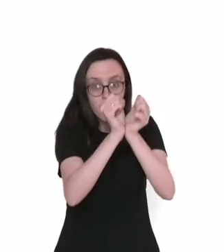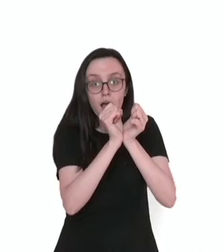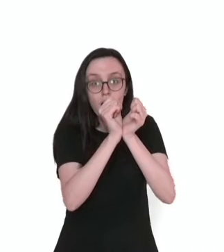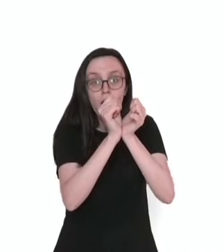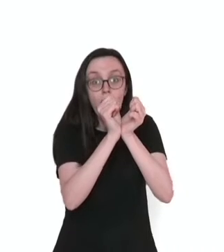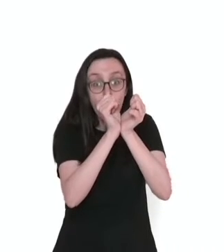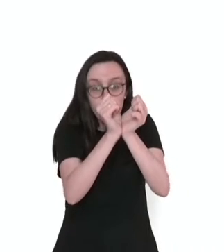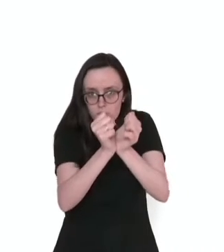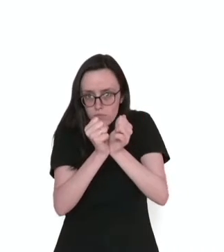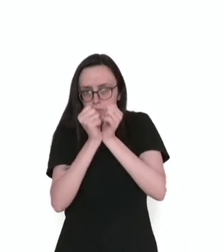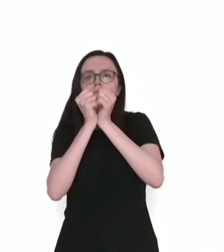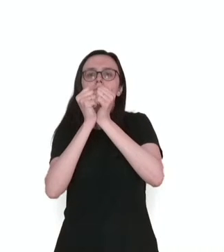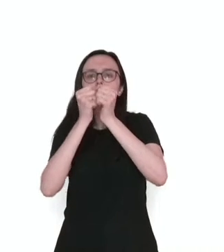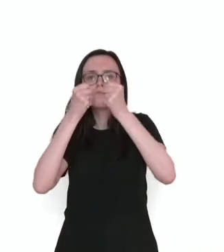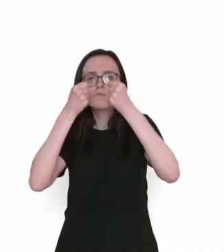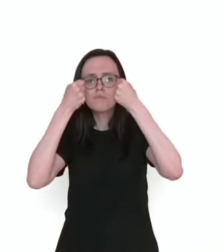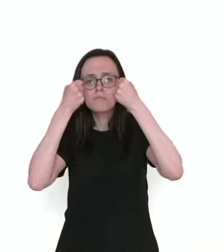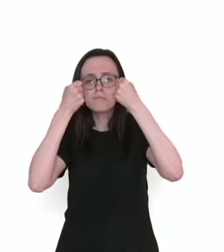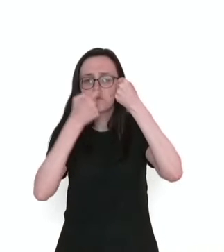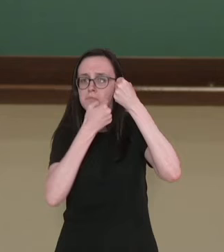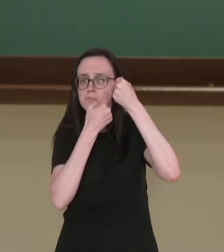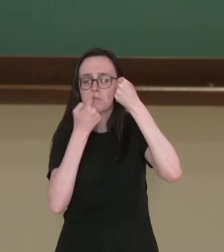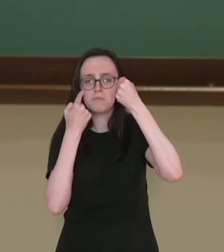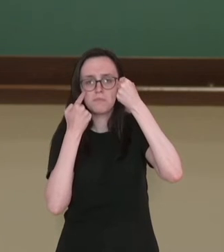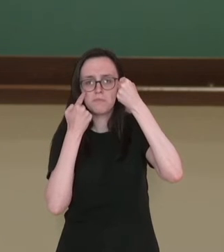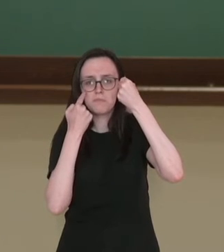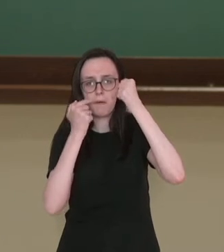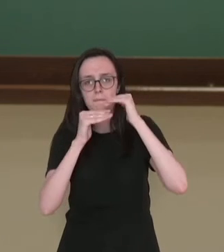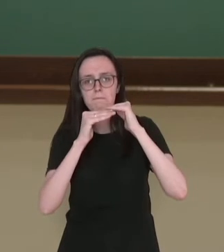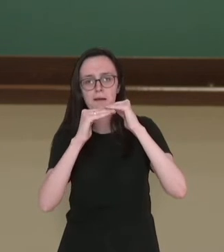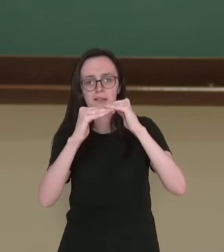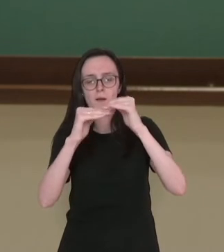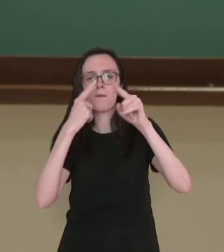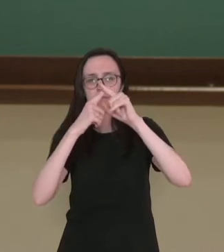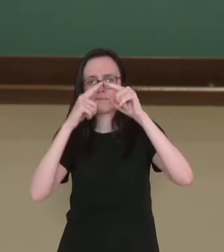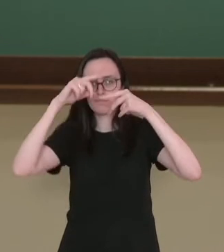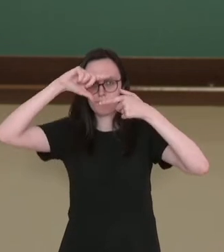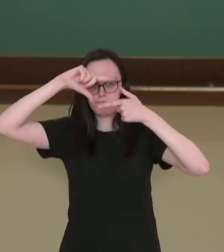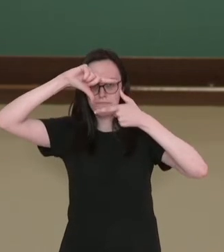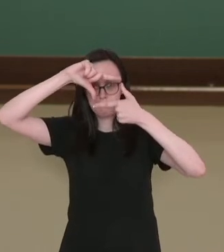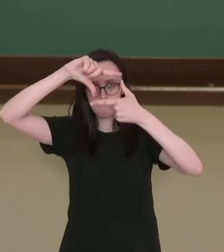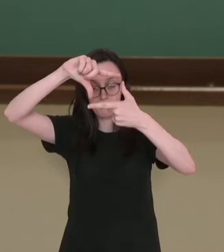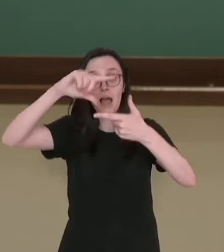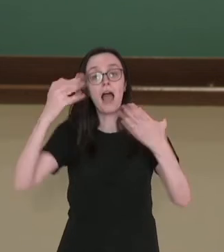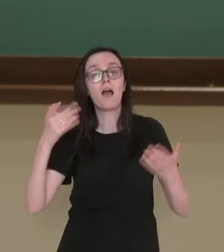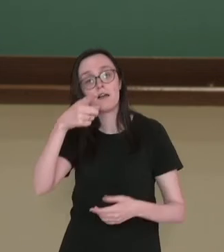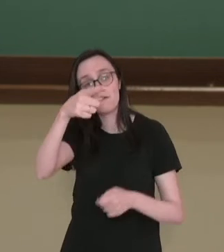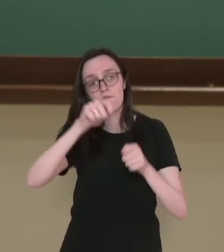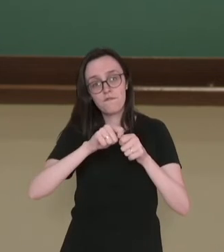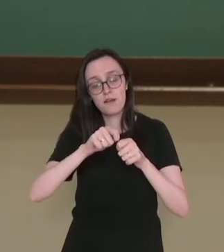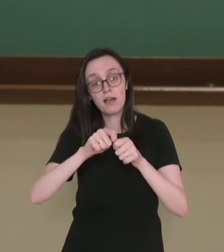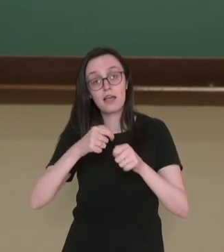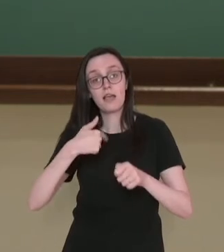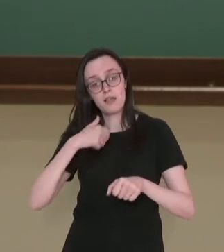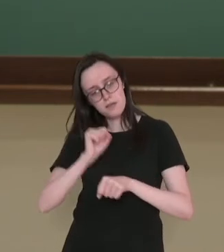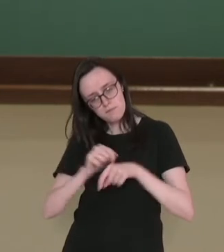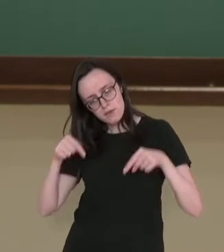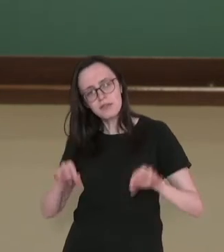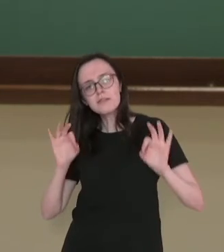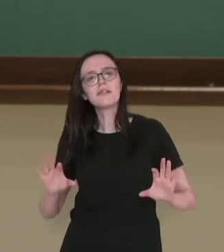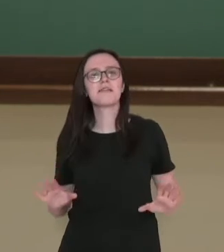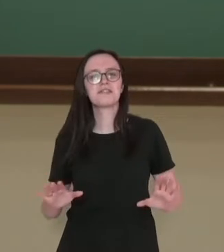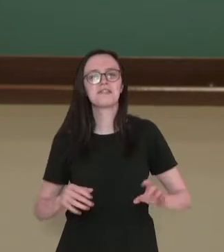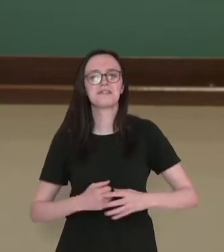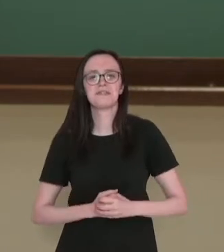os olhos na grade de um padrão. Percebe? Faz aí. Eu te aguardo aqui, é certeza.